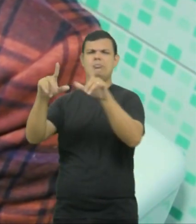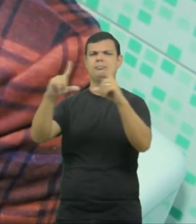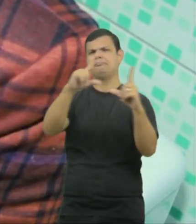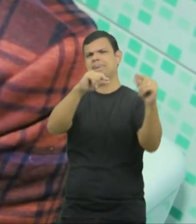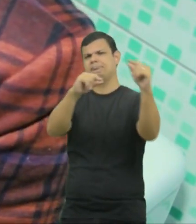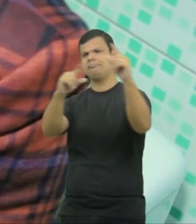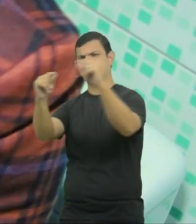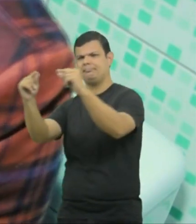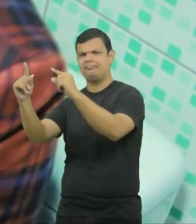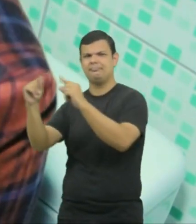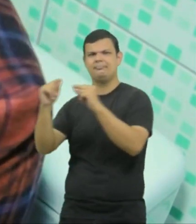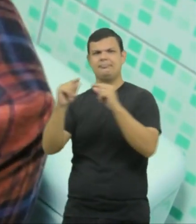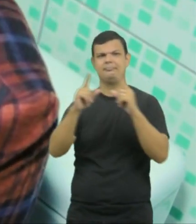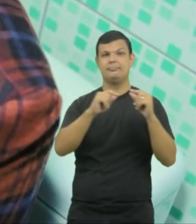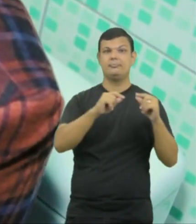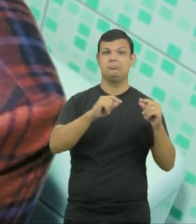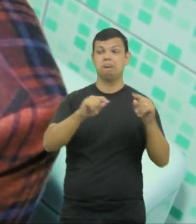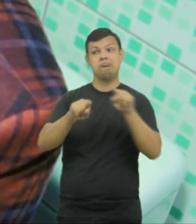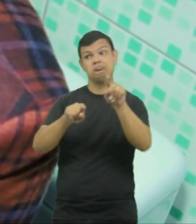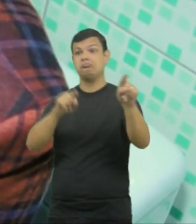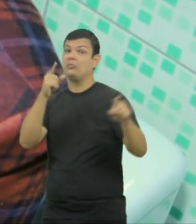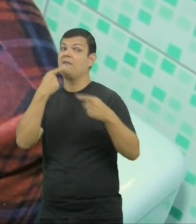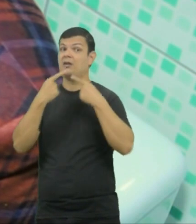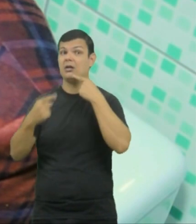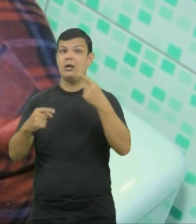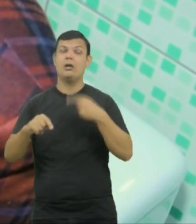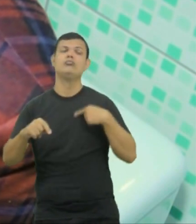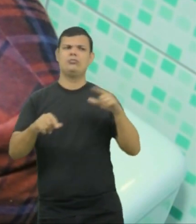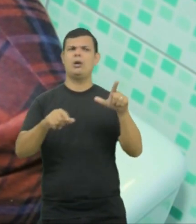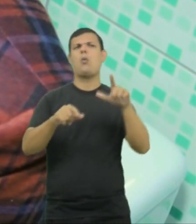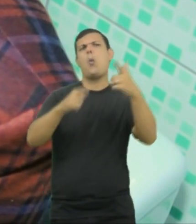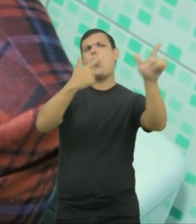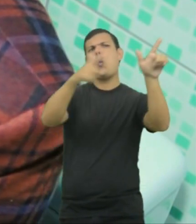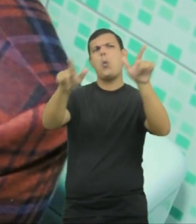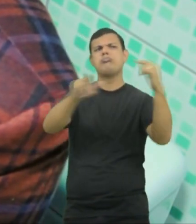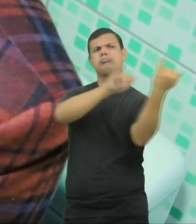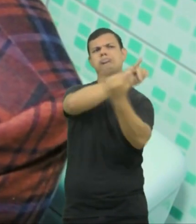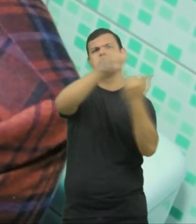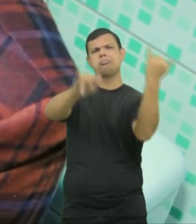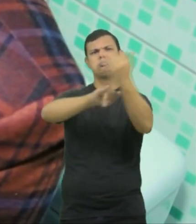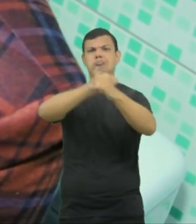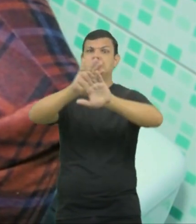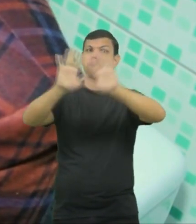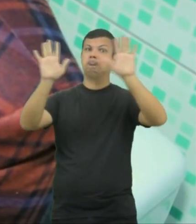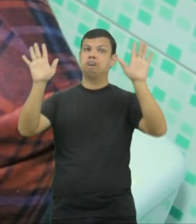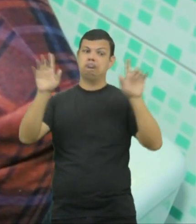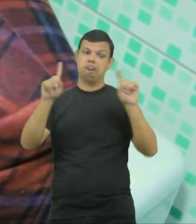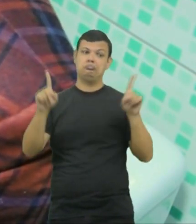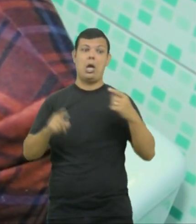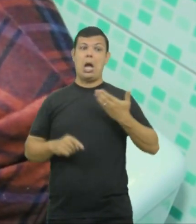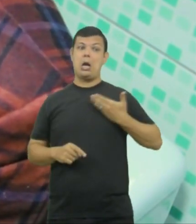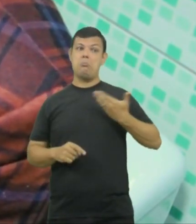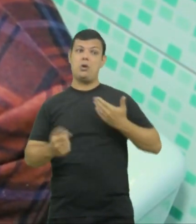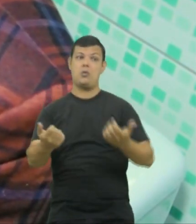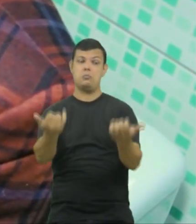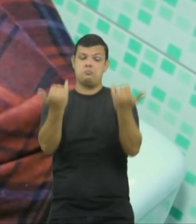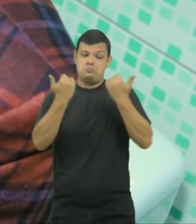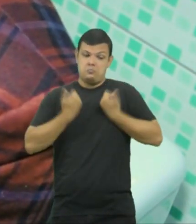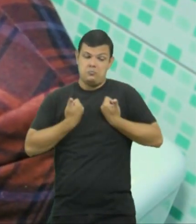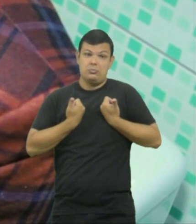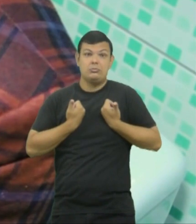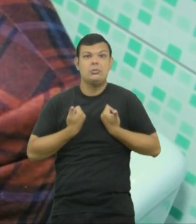chama a mamãe, o papai para tentar ouvir a música junto com você e vocês refletirem um pouco sobre a mensagem que ela está passando, tá bom? Vem aqui comigo, bora